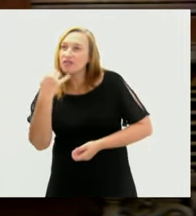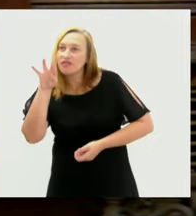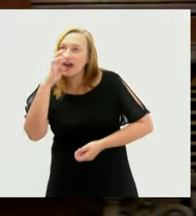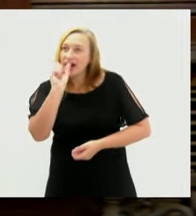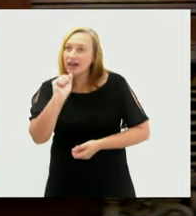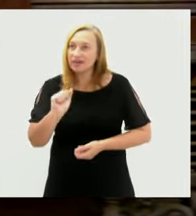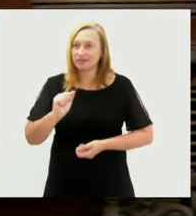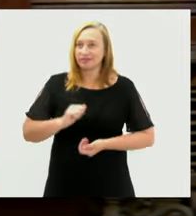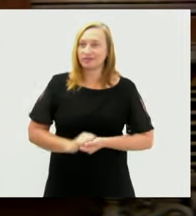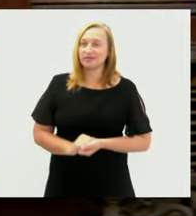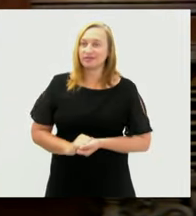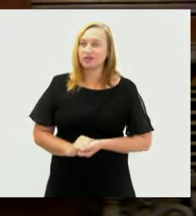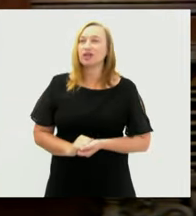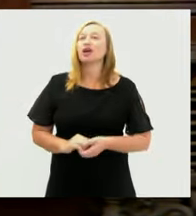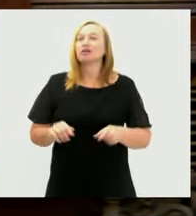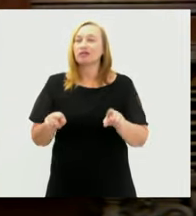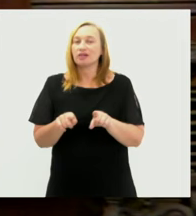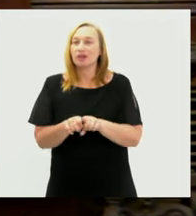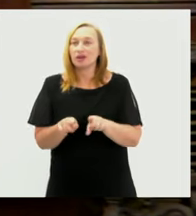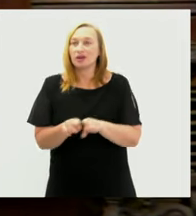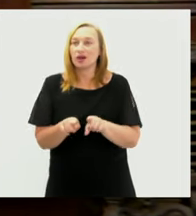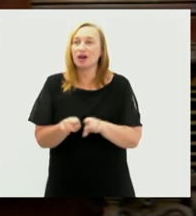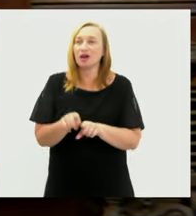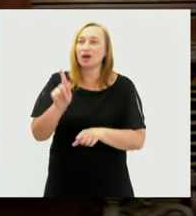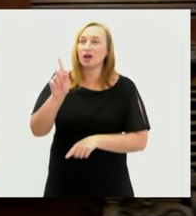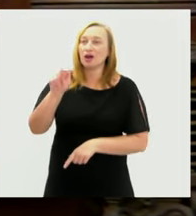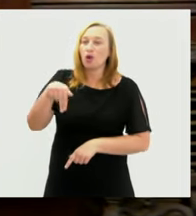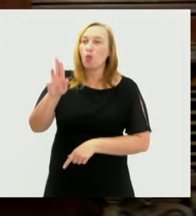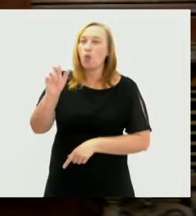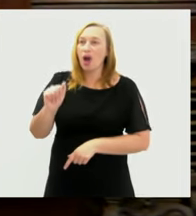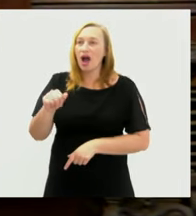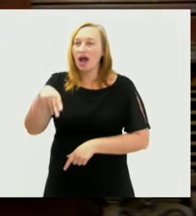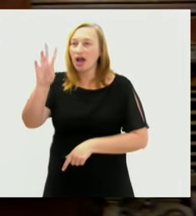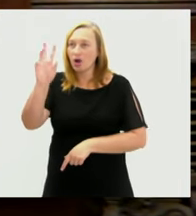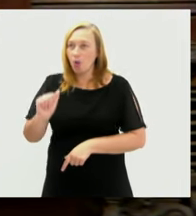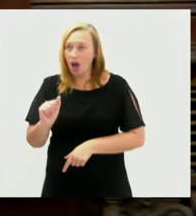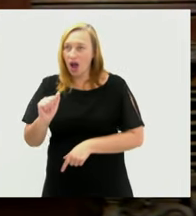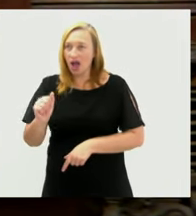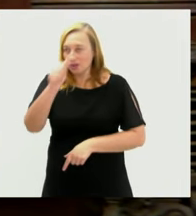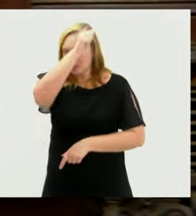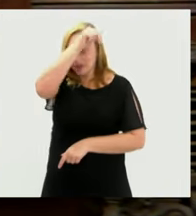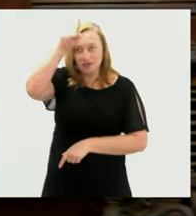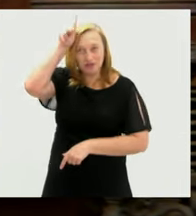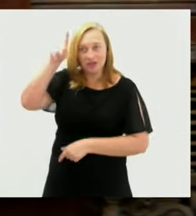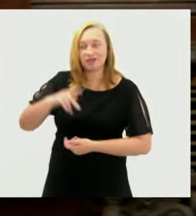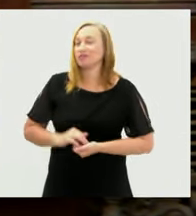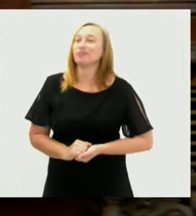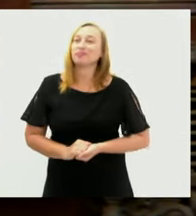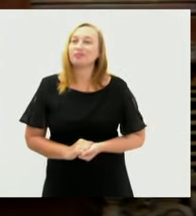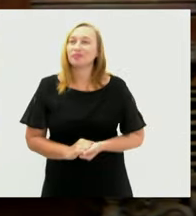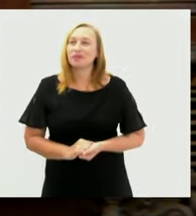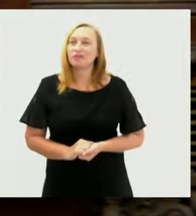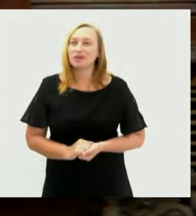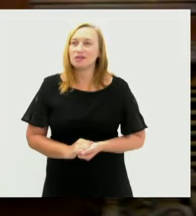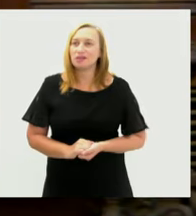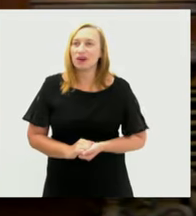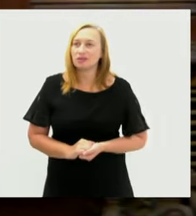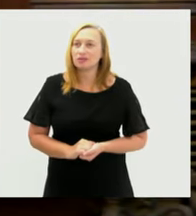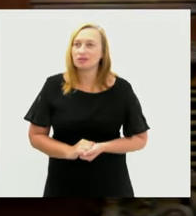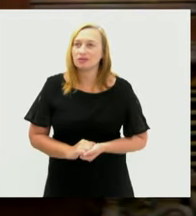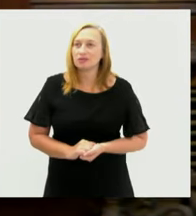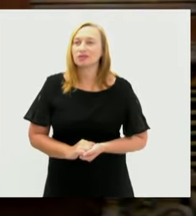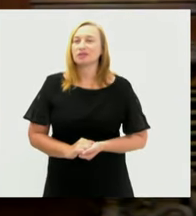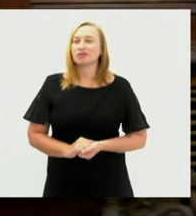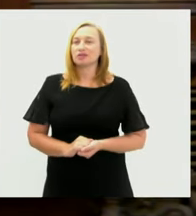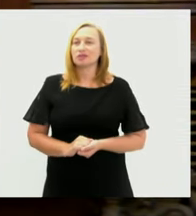vulgo Quaquá, essa figura folclórica que adora atacar todo mundo nas redes sociais. E permaneceu com a anuência do